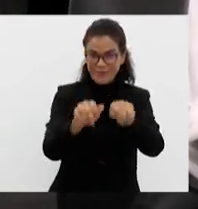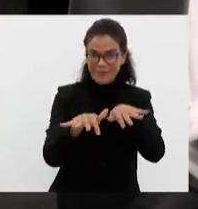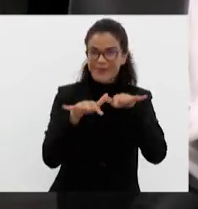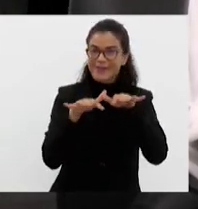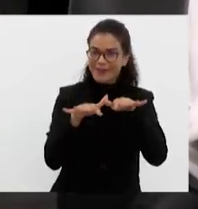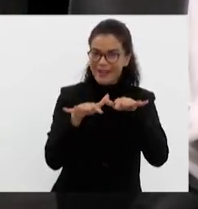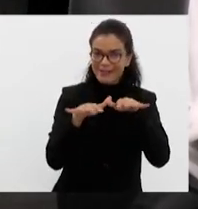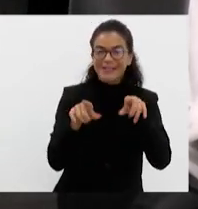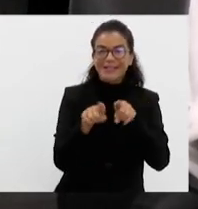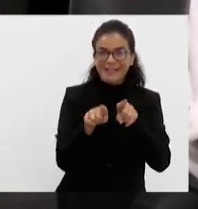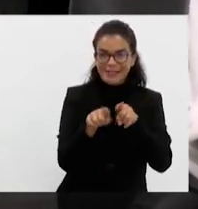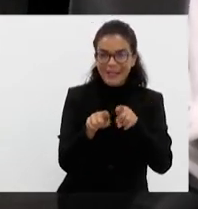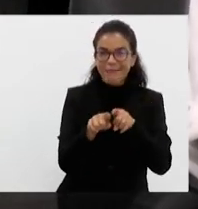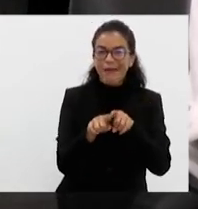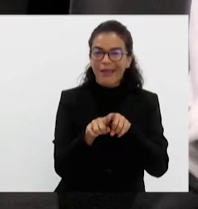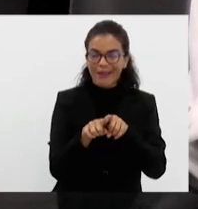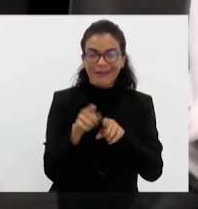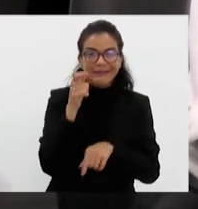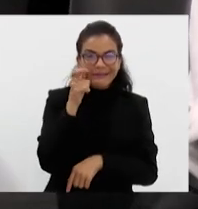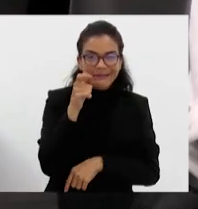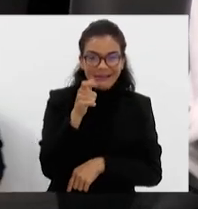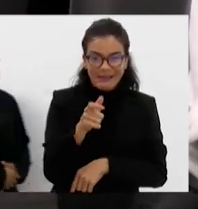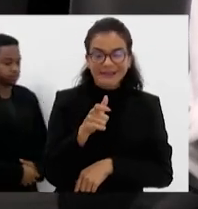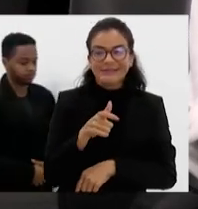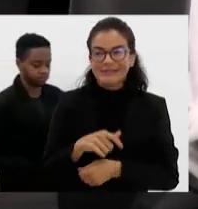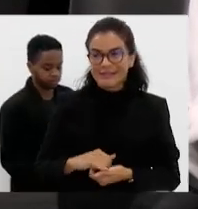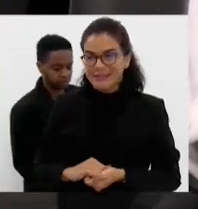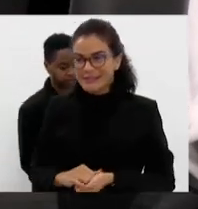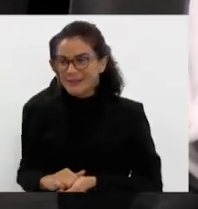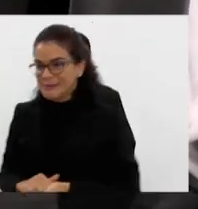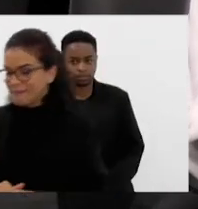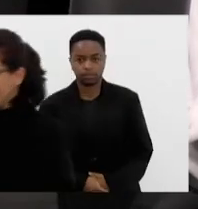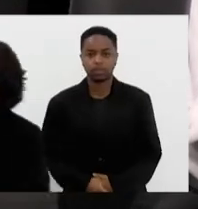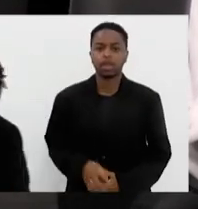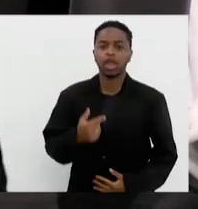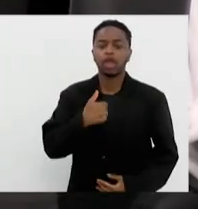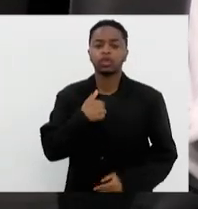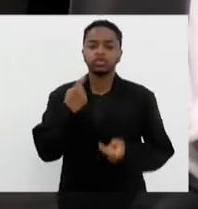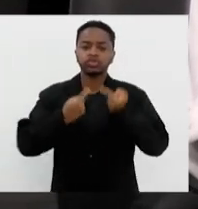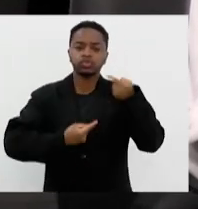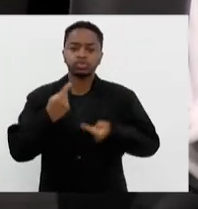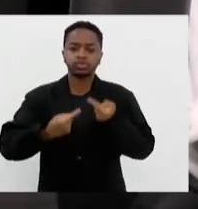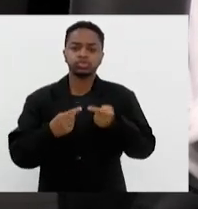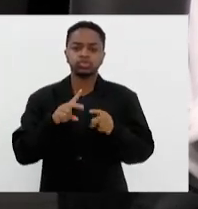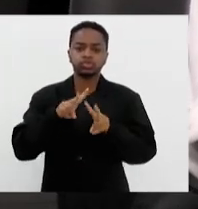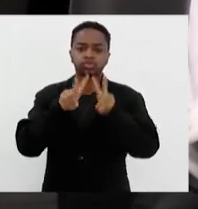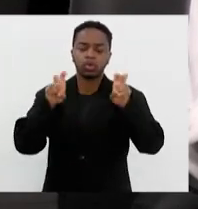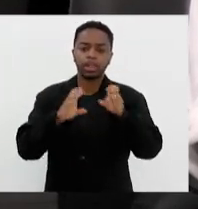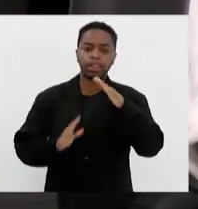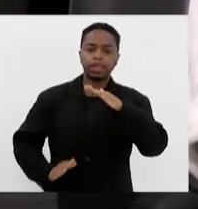E, inclusive, isso é uma coisa interessante, que eu estava discutindo o limite da imunidade parlamentar.